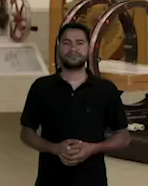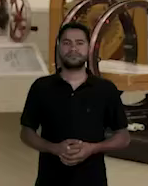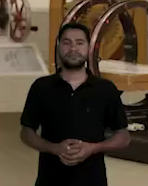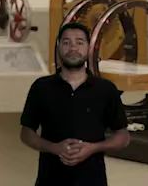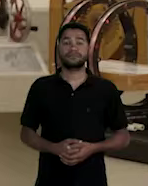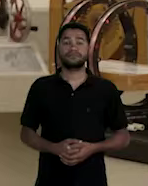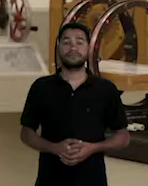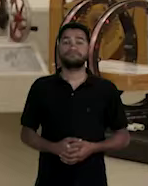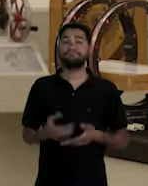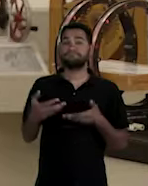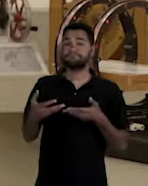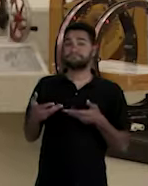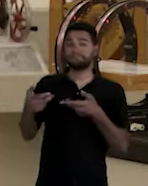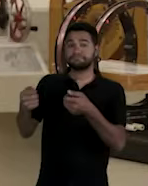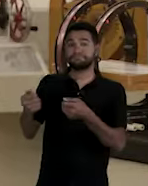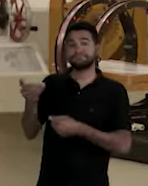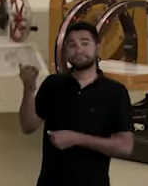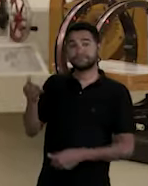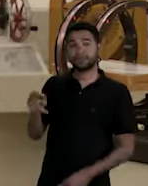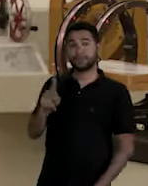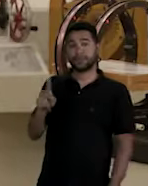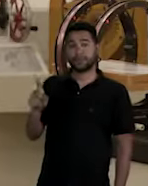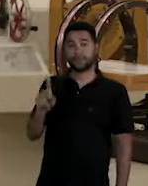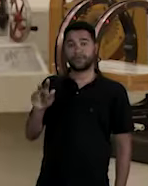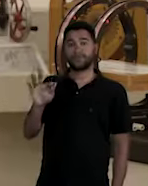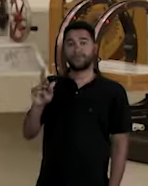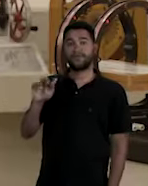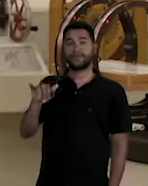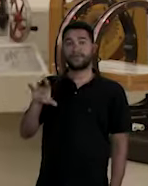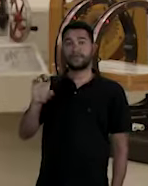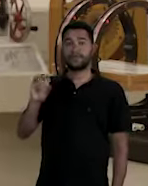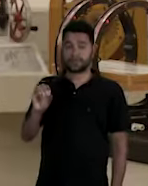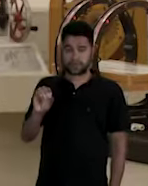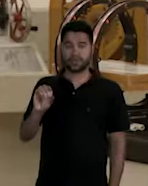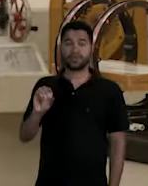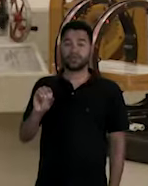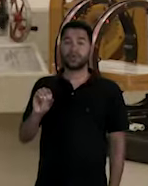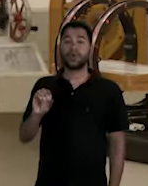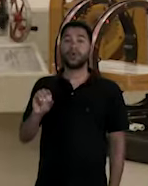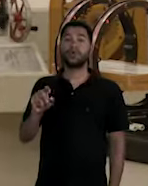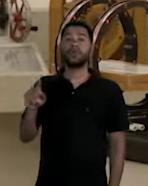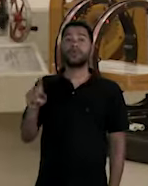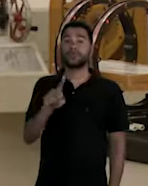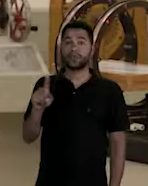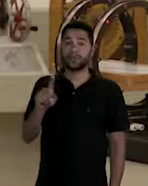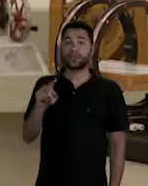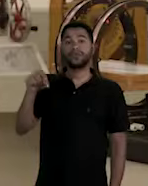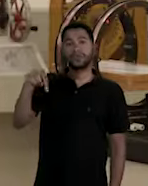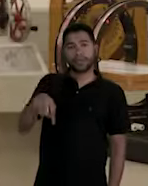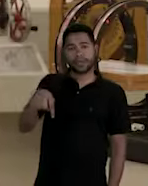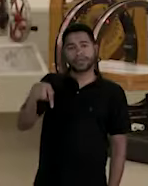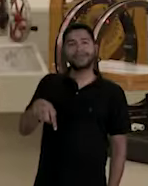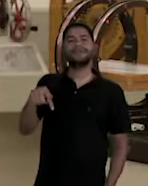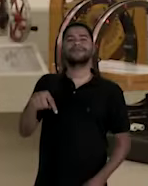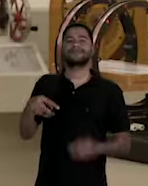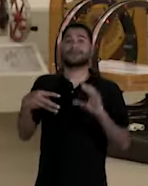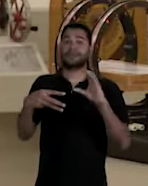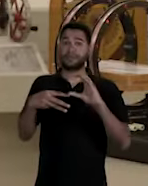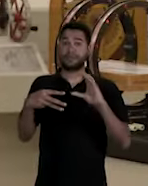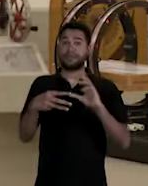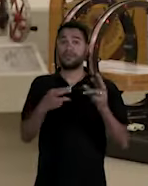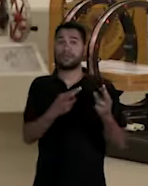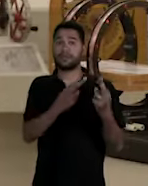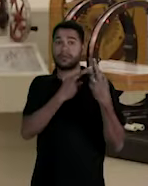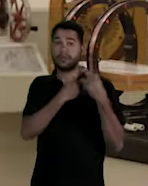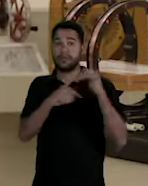Quem nos recebe é o professor Francisco Pazini. Ele é professor na instituição e responsável